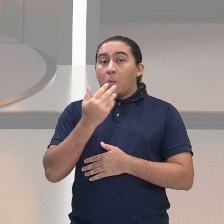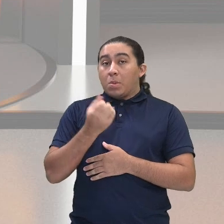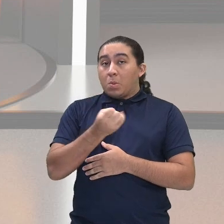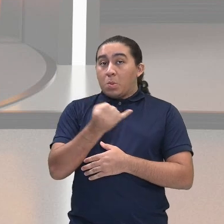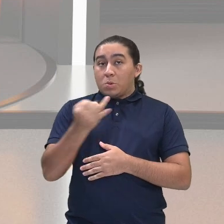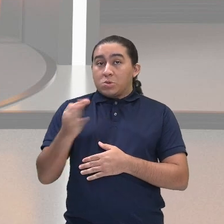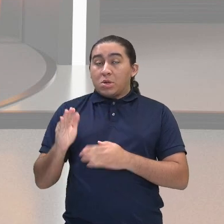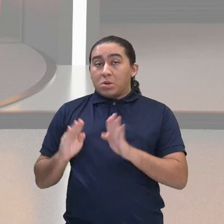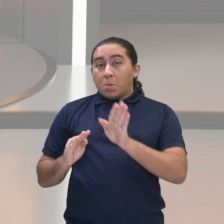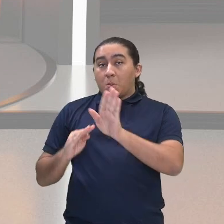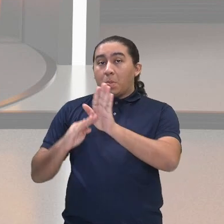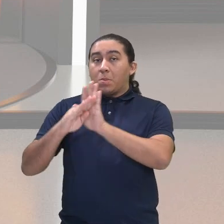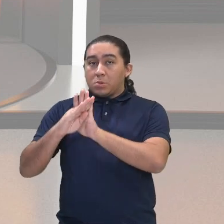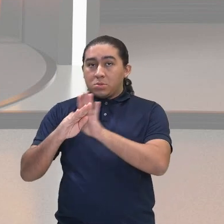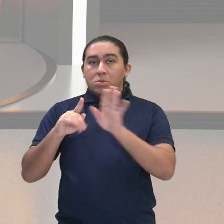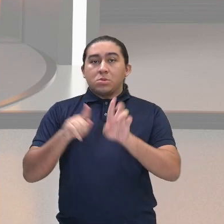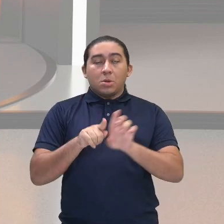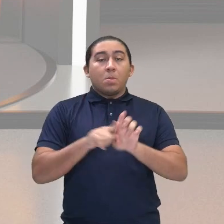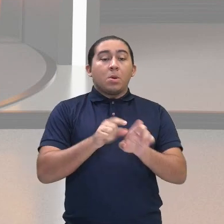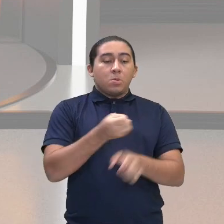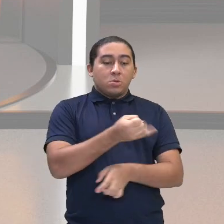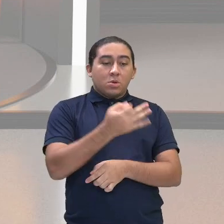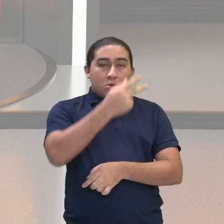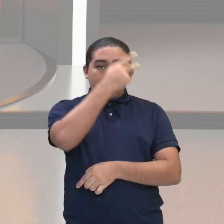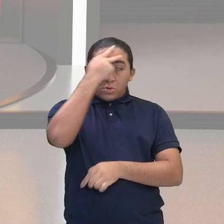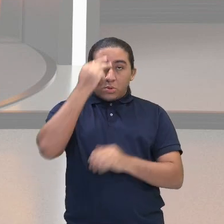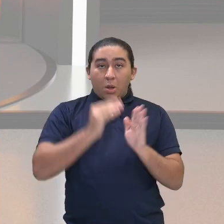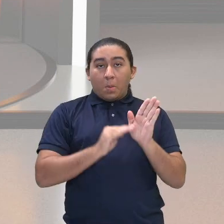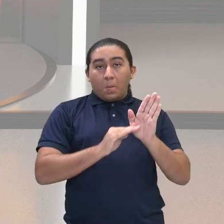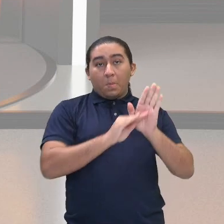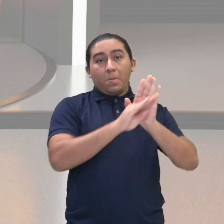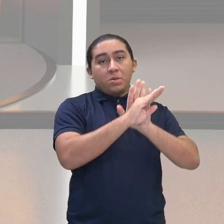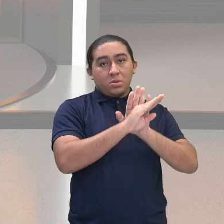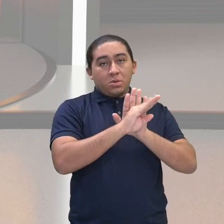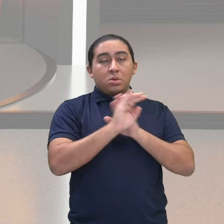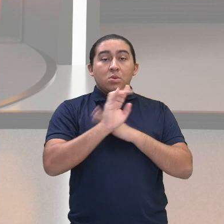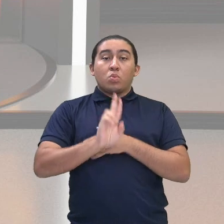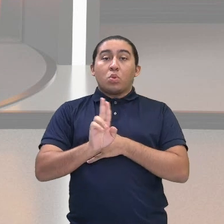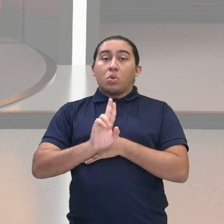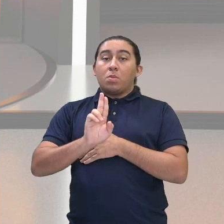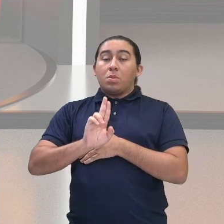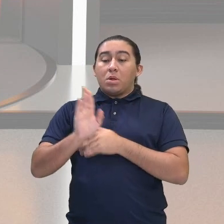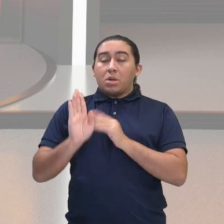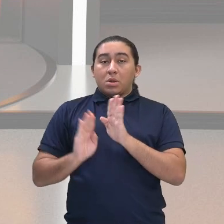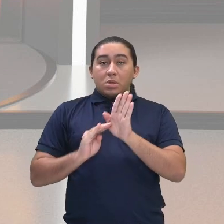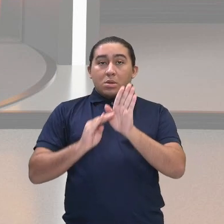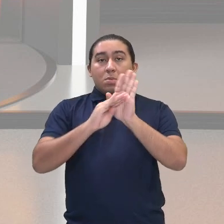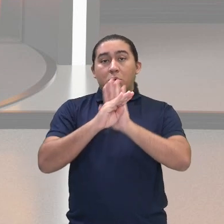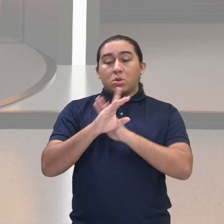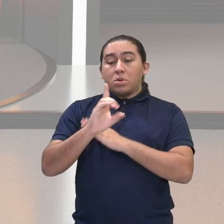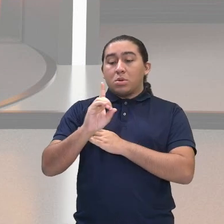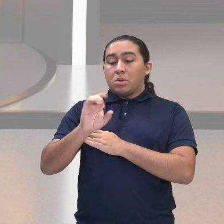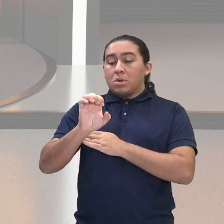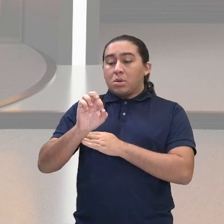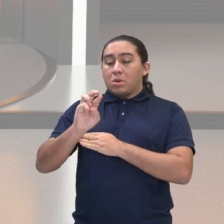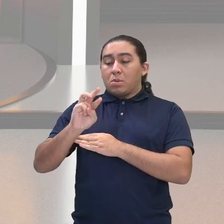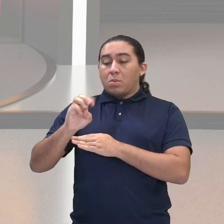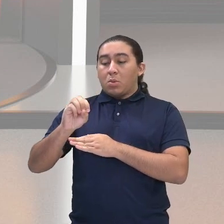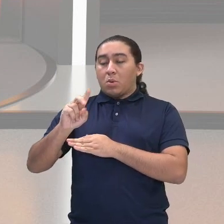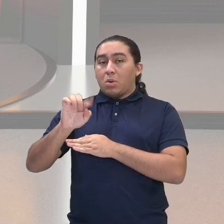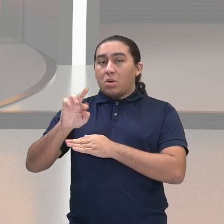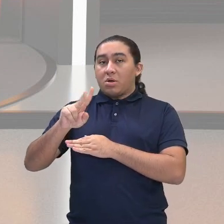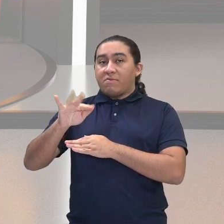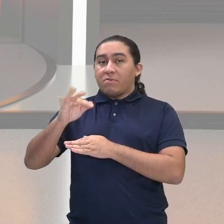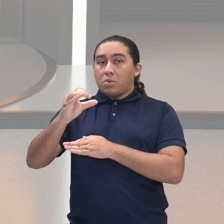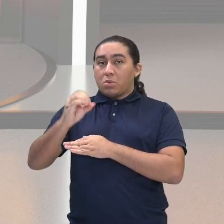e aumento do número de pessoas, ou seja, o crescimento demográfico. Mas nós temos ainda também um terceiro ponto que é importante para a